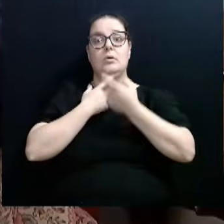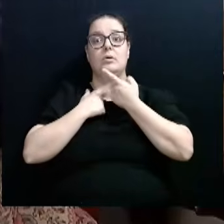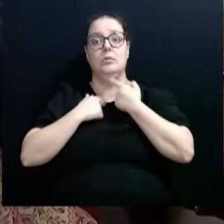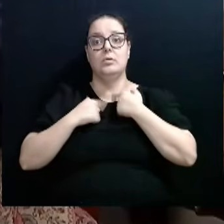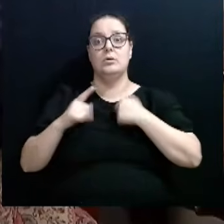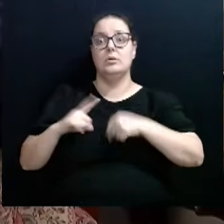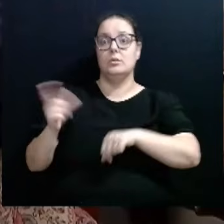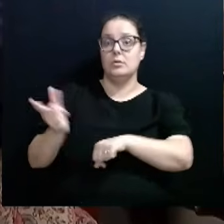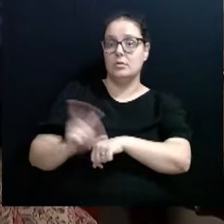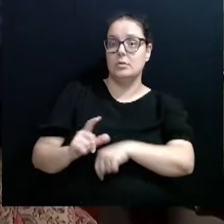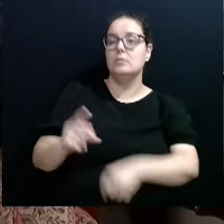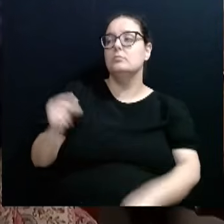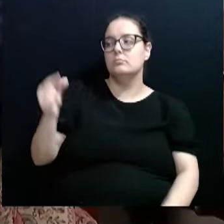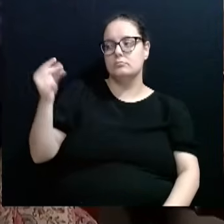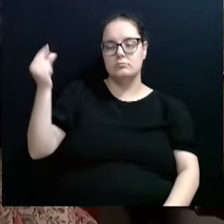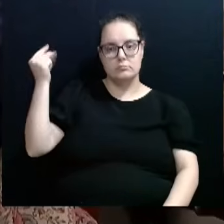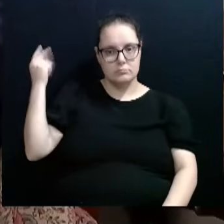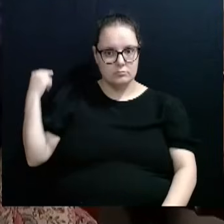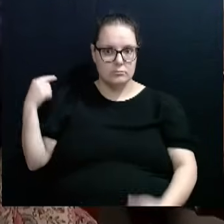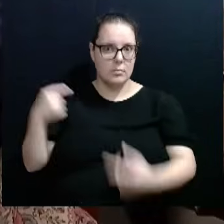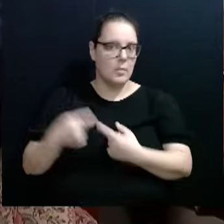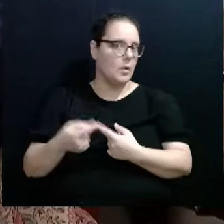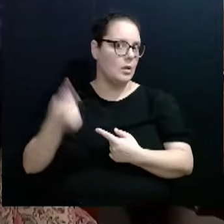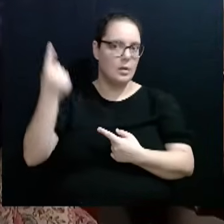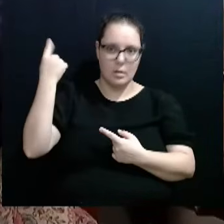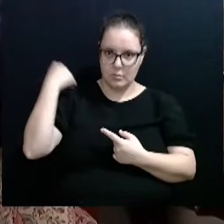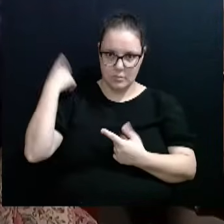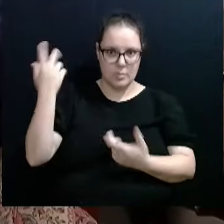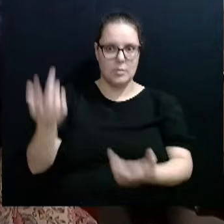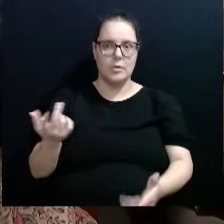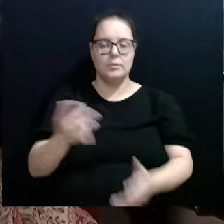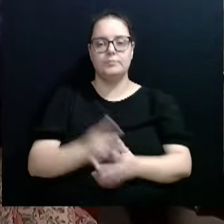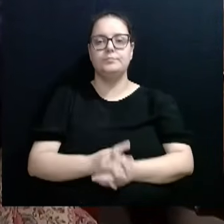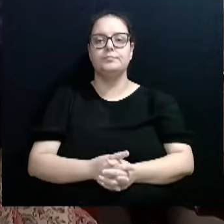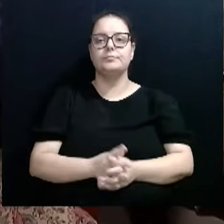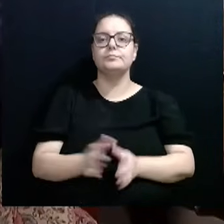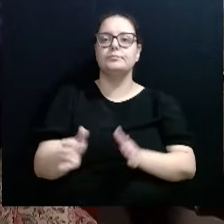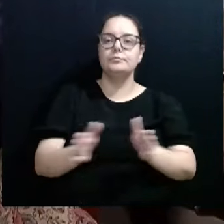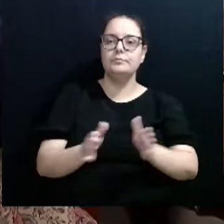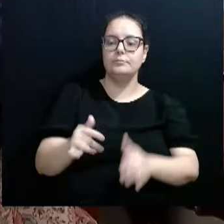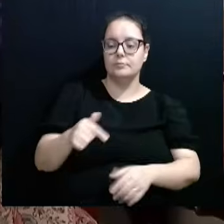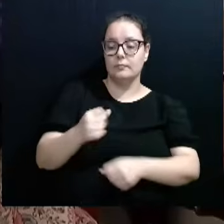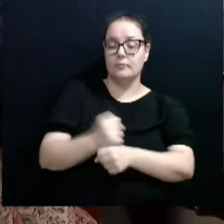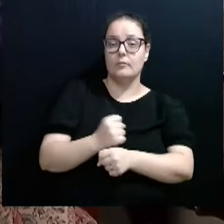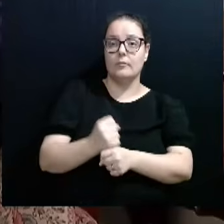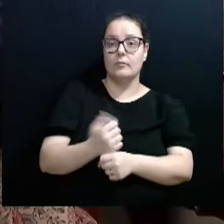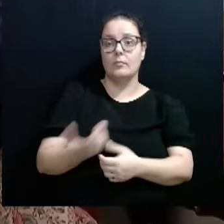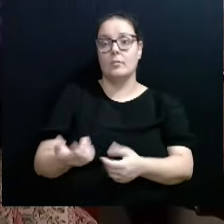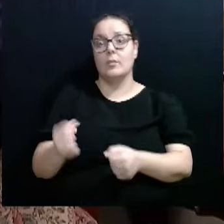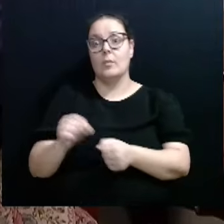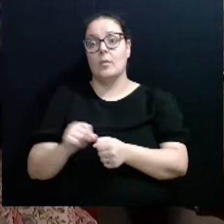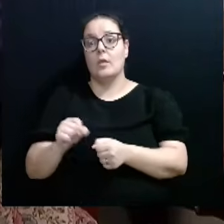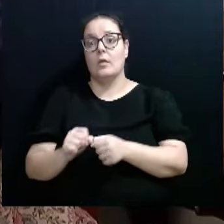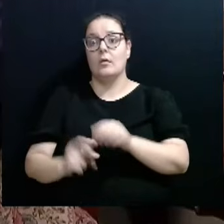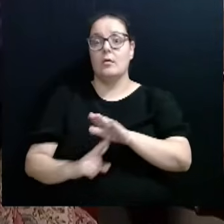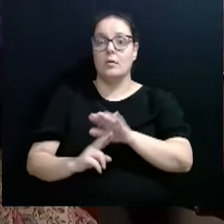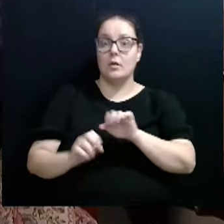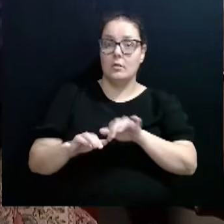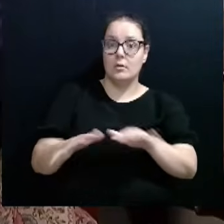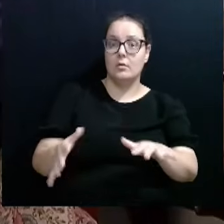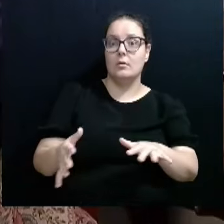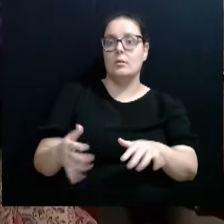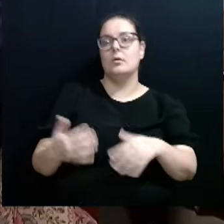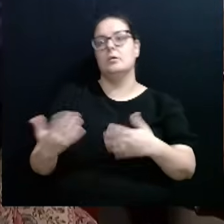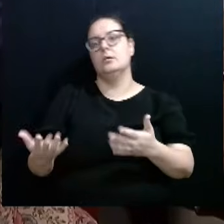tinha desde lá de trás, né? Eu, nesse período de 7 anos, aí eu também fazia feira. Então, expus aqui na feira